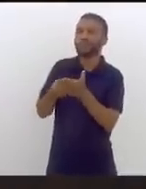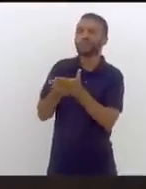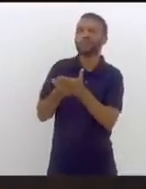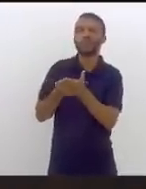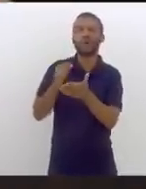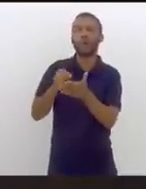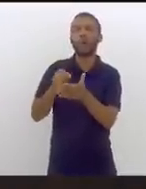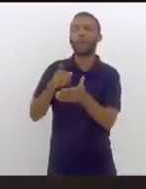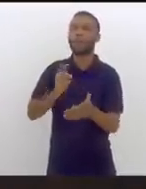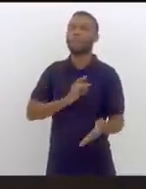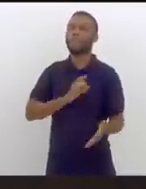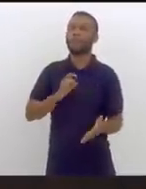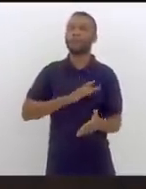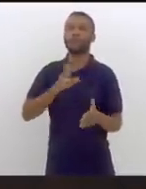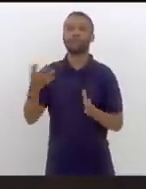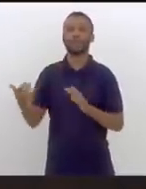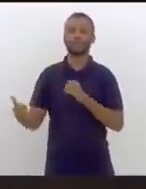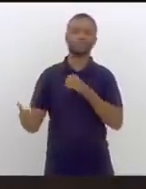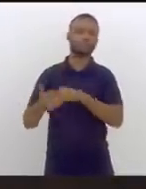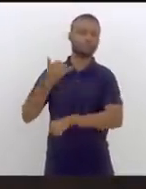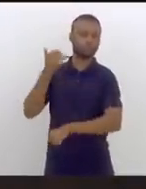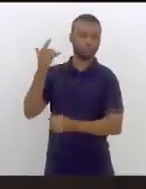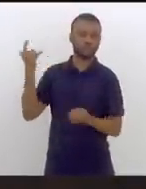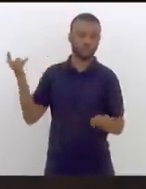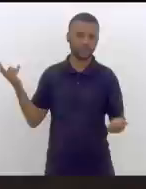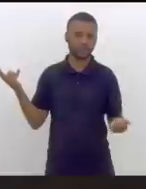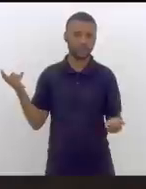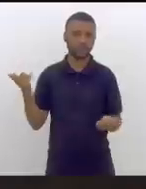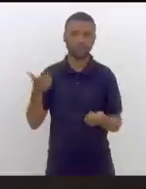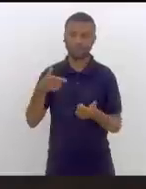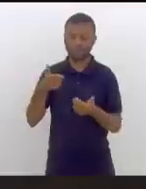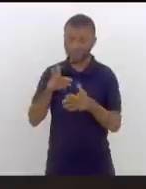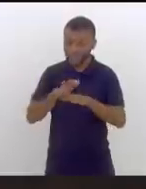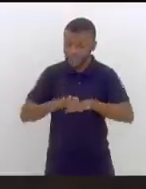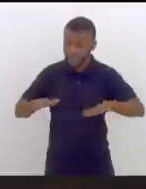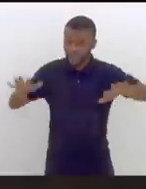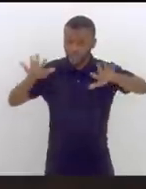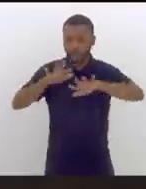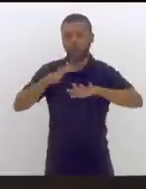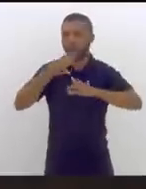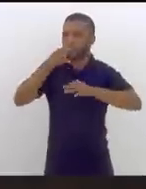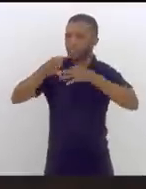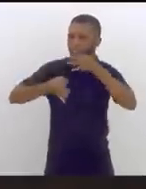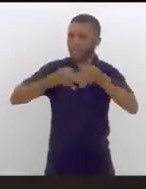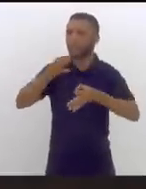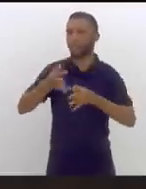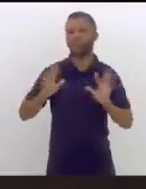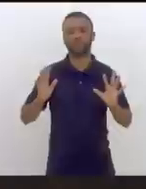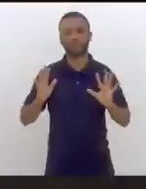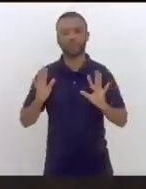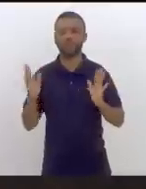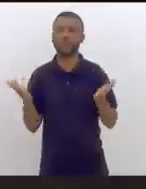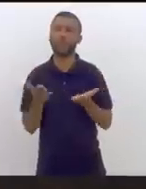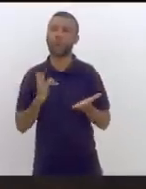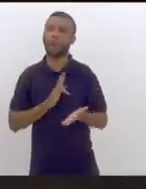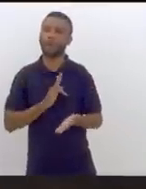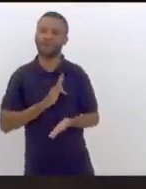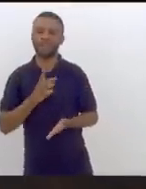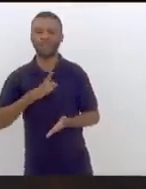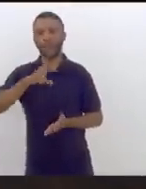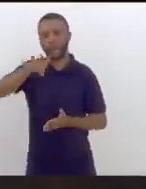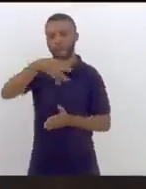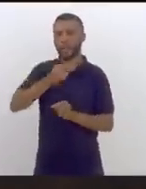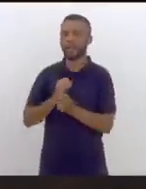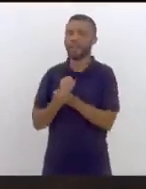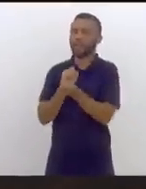tomar bico Isso aí foi foi unânime quando nós conversamos com um policial então assim hoje o policial tem uma escala